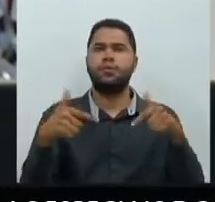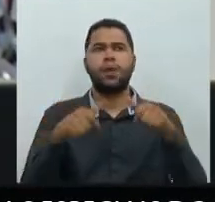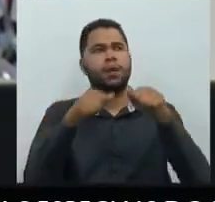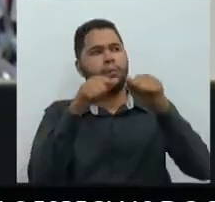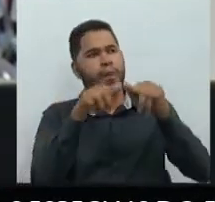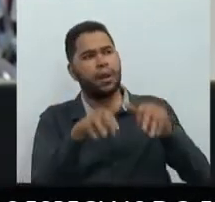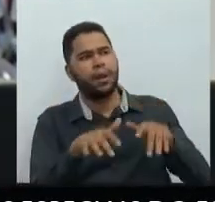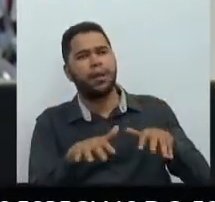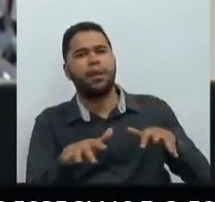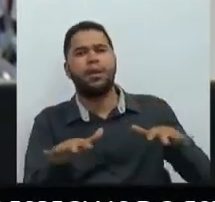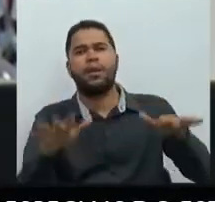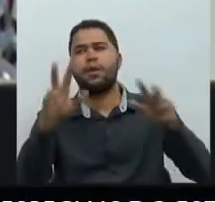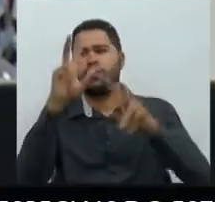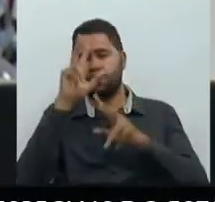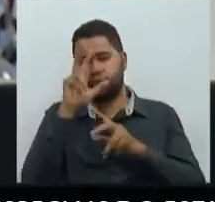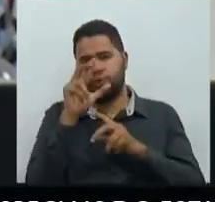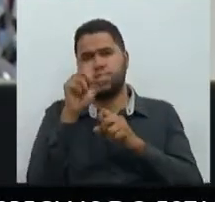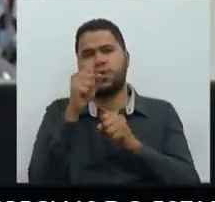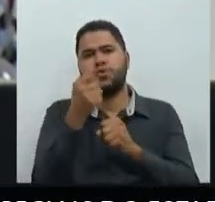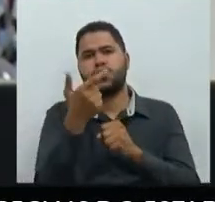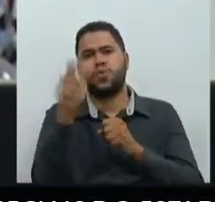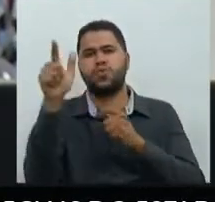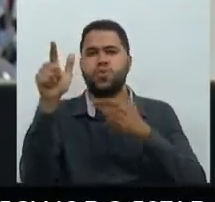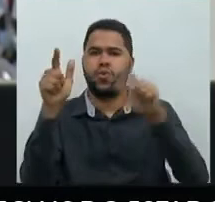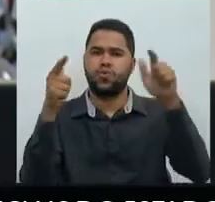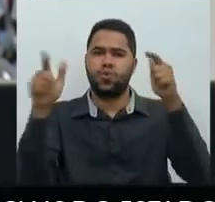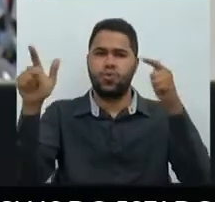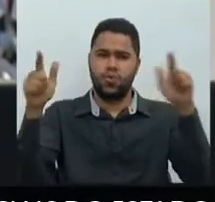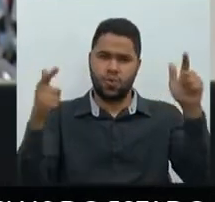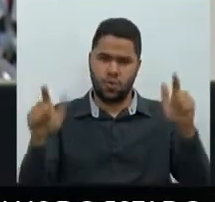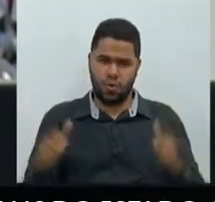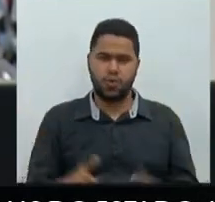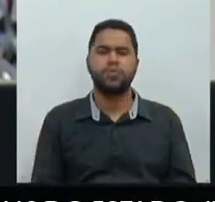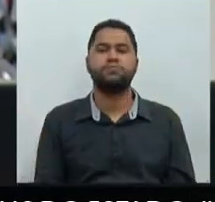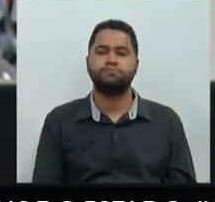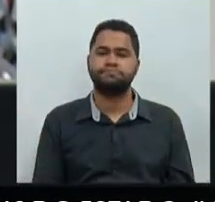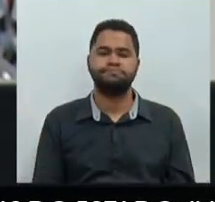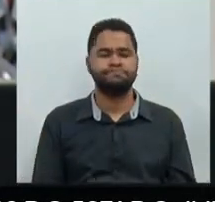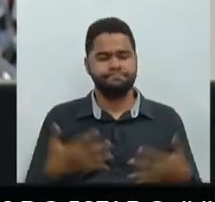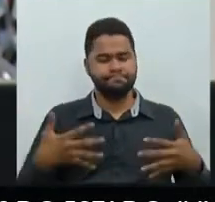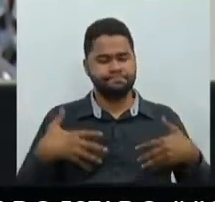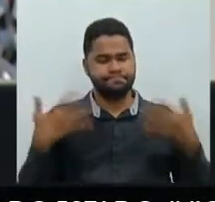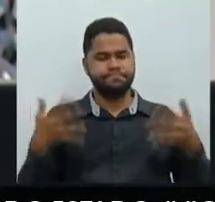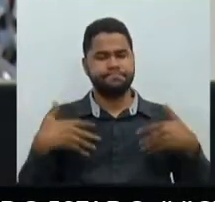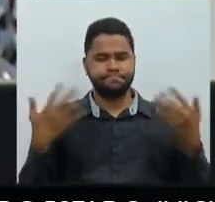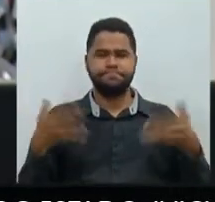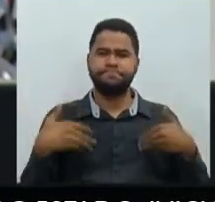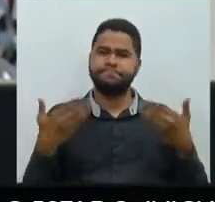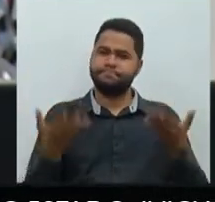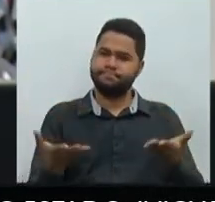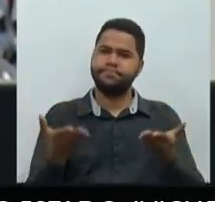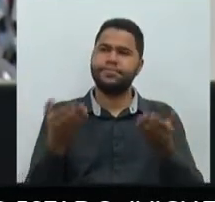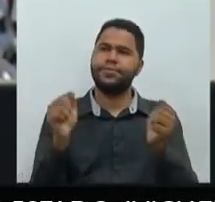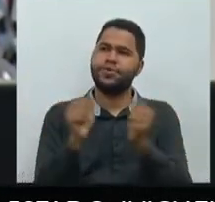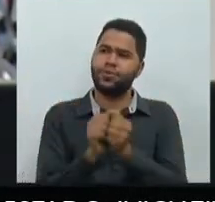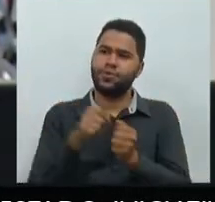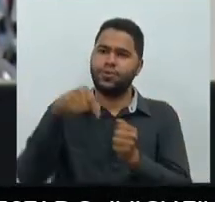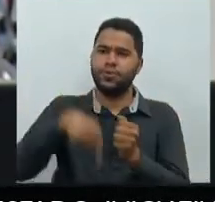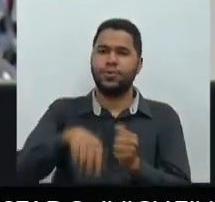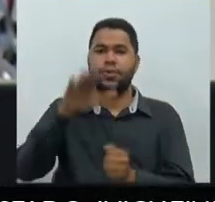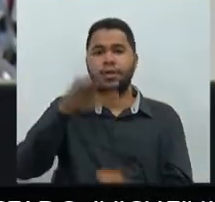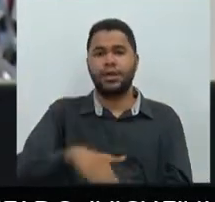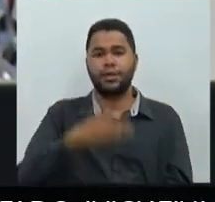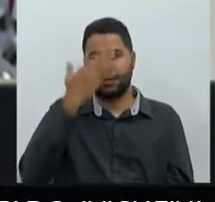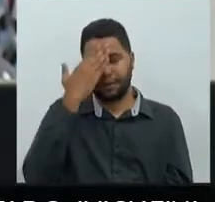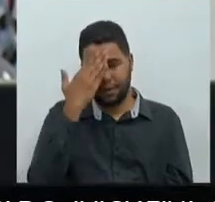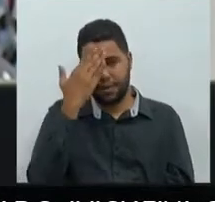realmente e fortalece outros tantos trabalhos em prol da pessoa com deficiência. Então, alegria de poder contar com você aqui nessa tarde. Muito